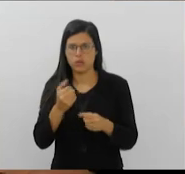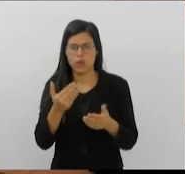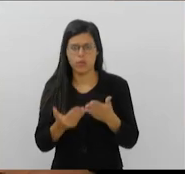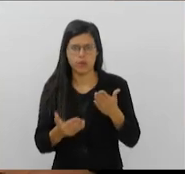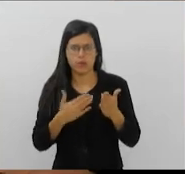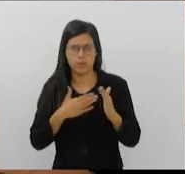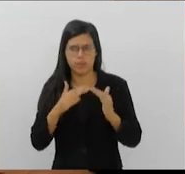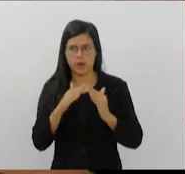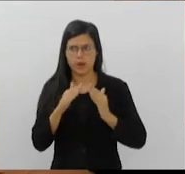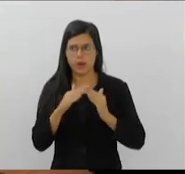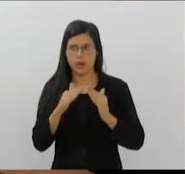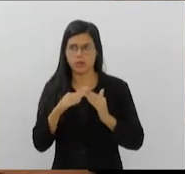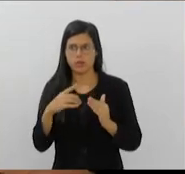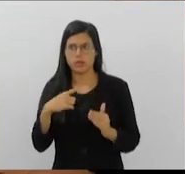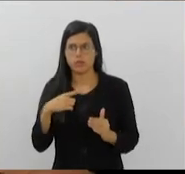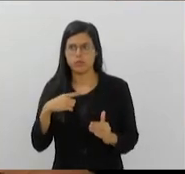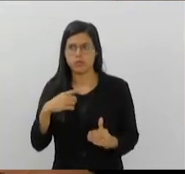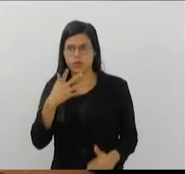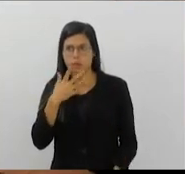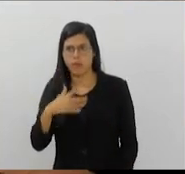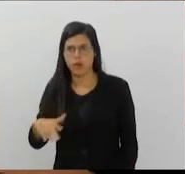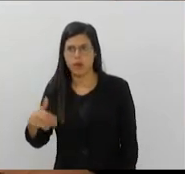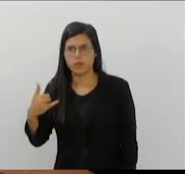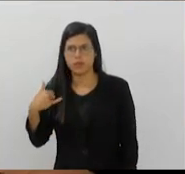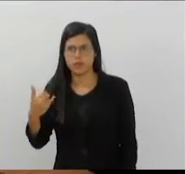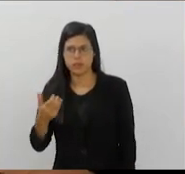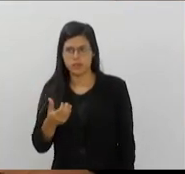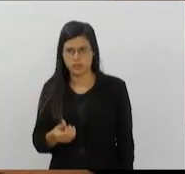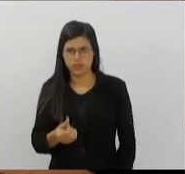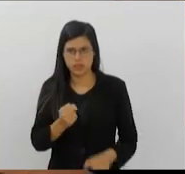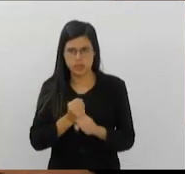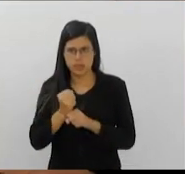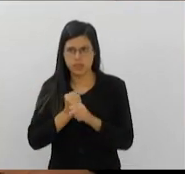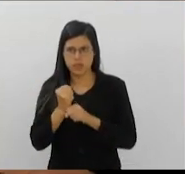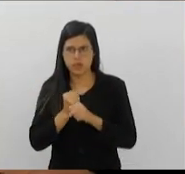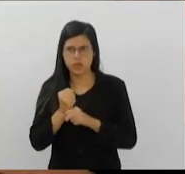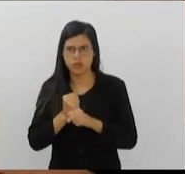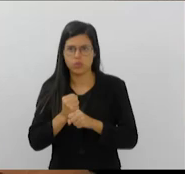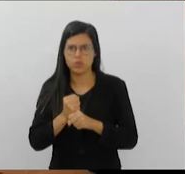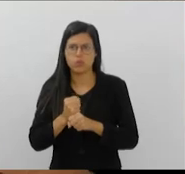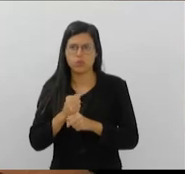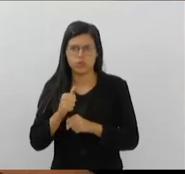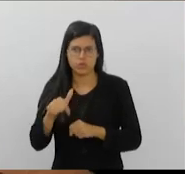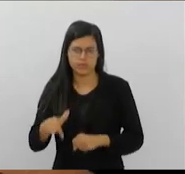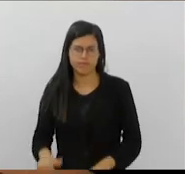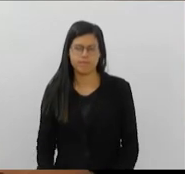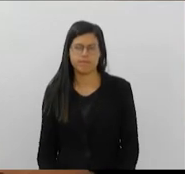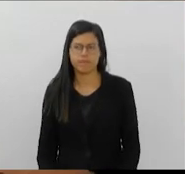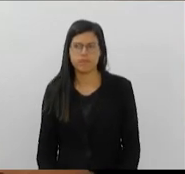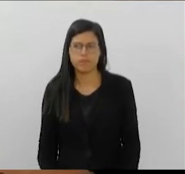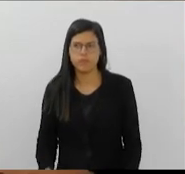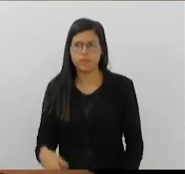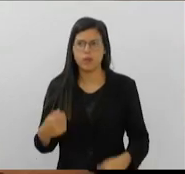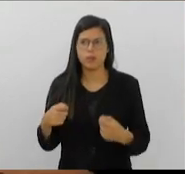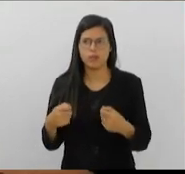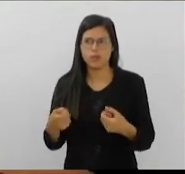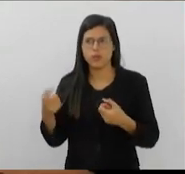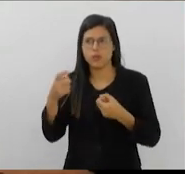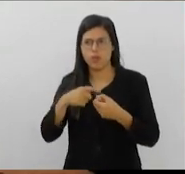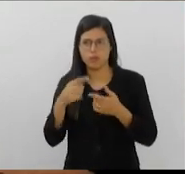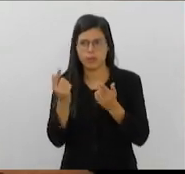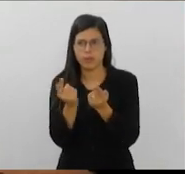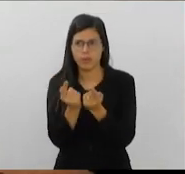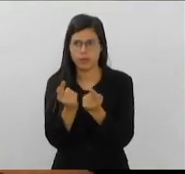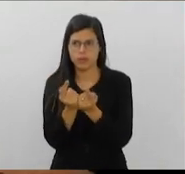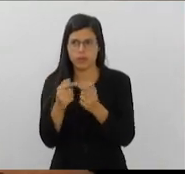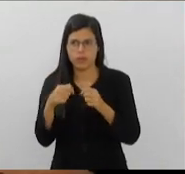tudo. Eu tenho uma criança de 6 anos, numa enchente na Baixada Fluminense, no município de Nova Iguaçu. E eu tive que voltar para Magé. Eu faço